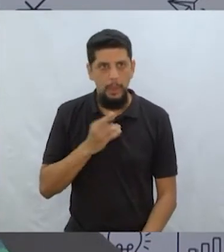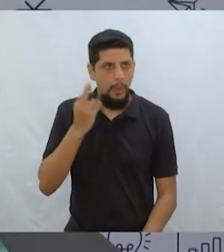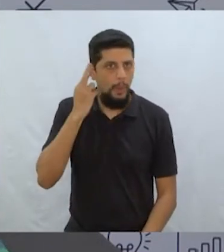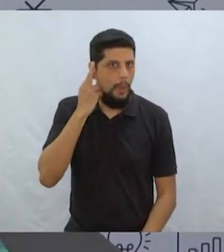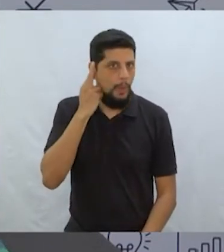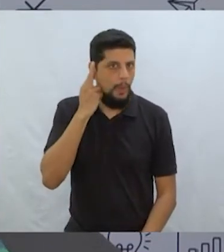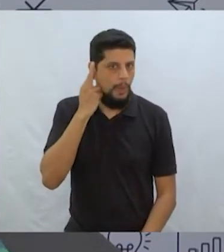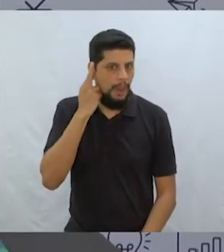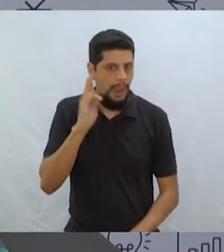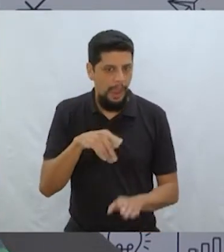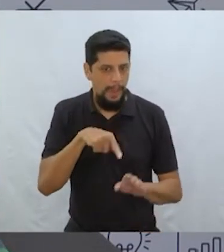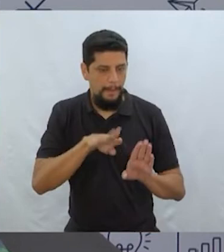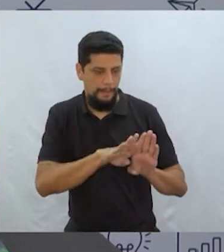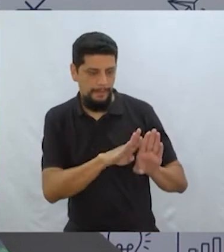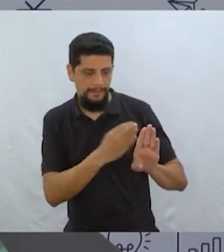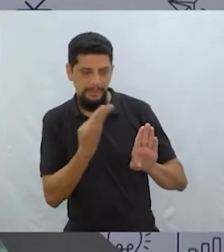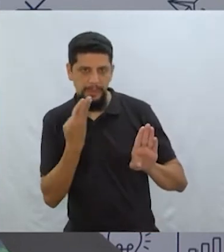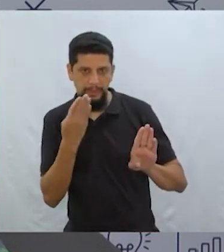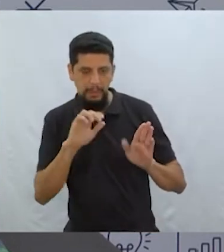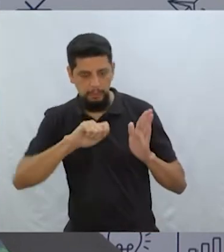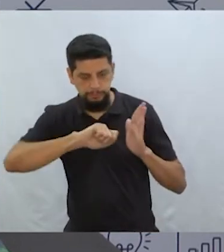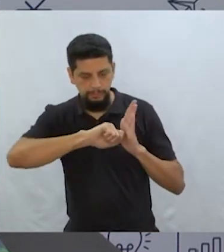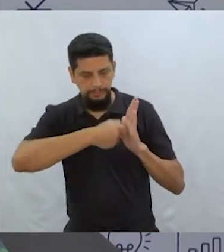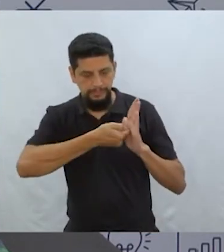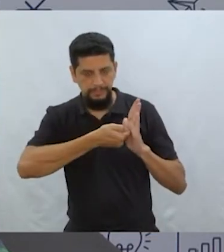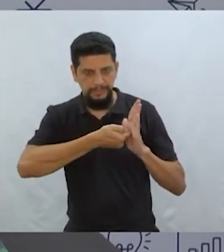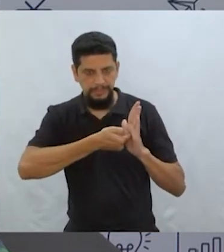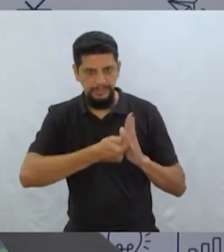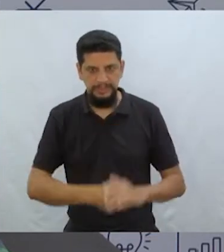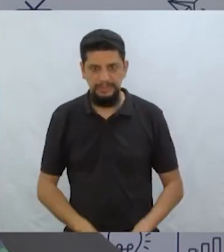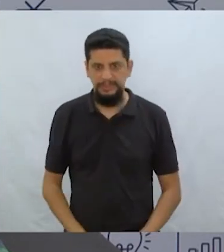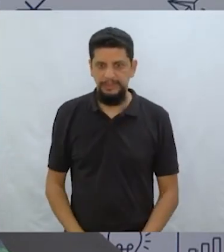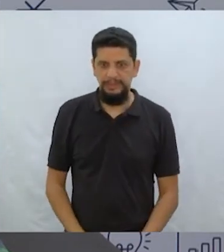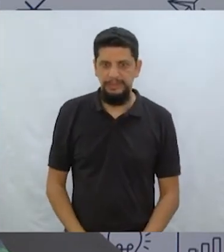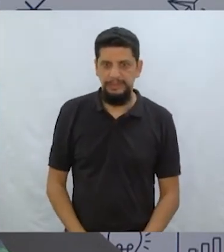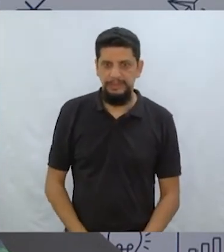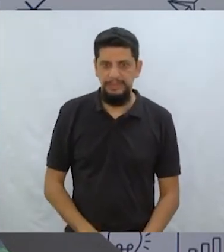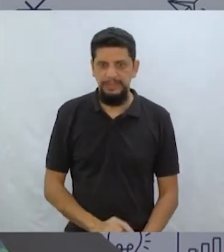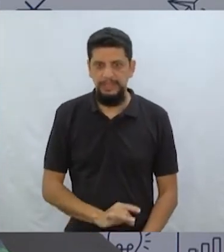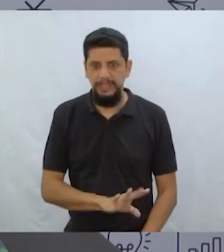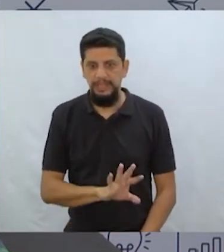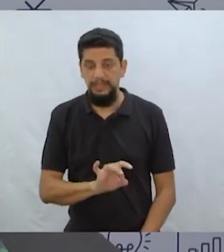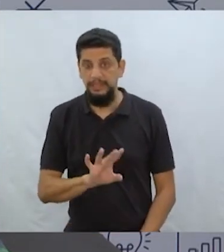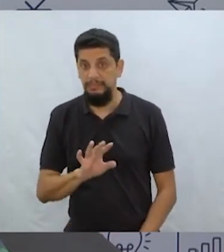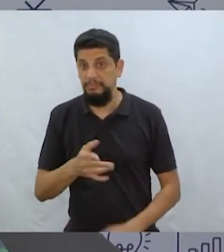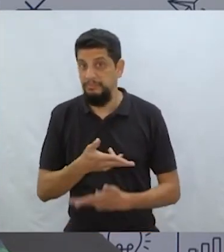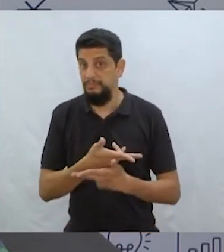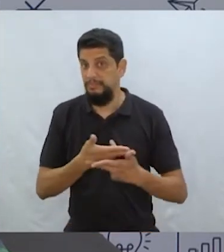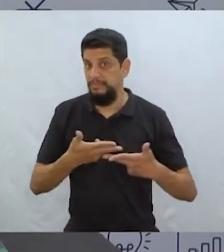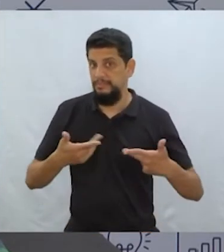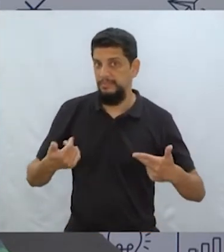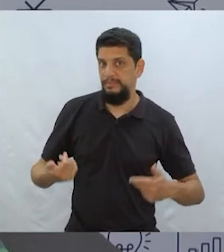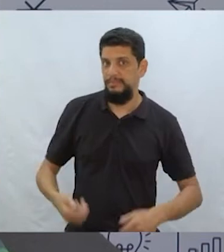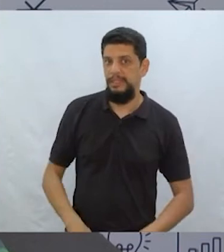é surda É porta mesmo fechada deixa passar cada